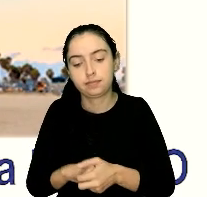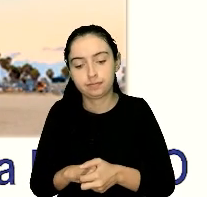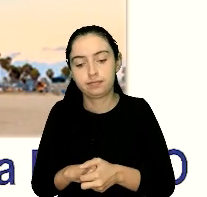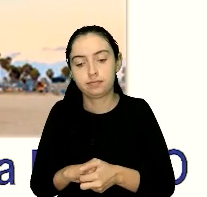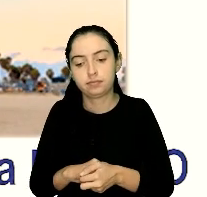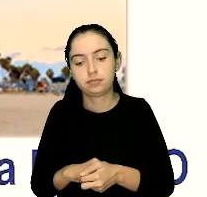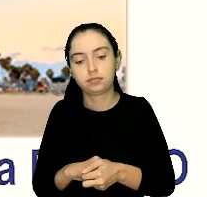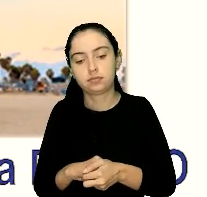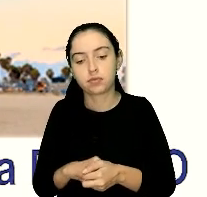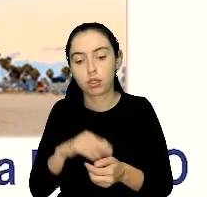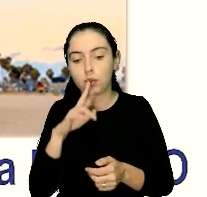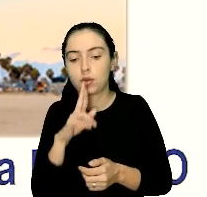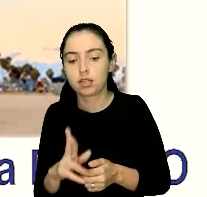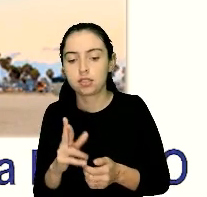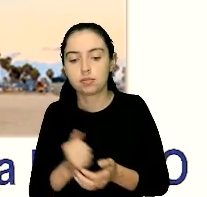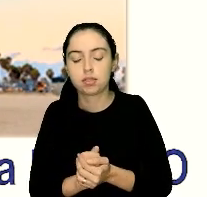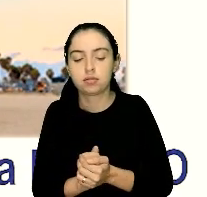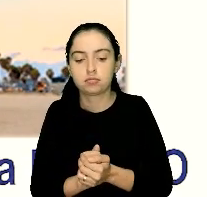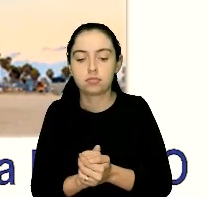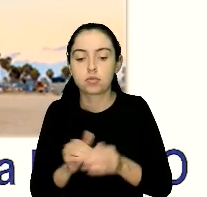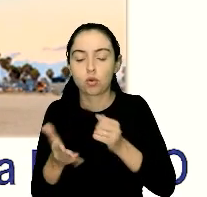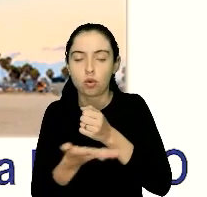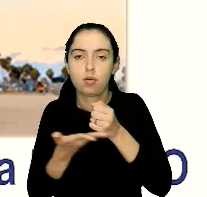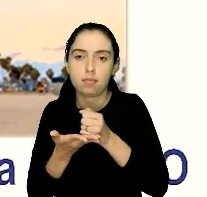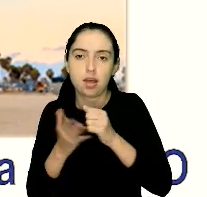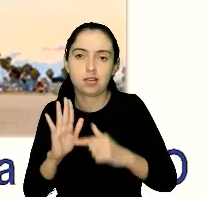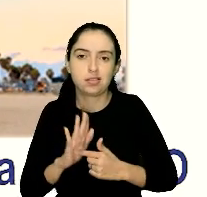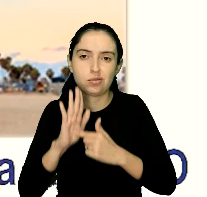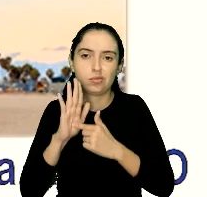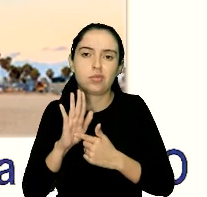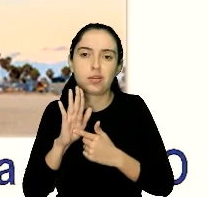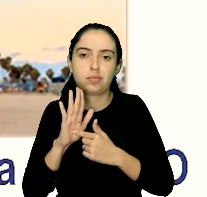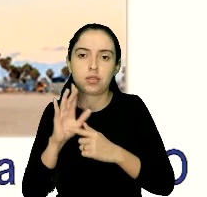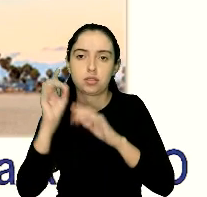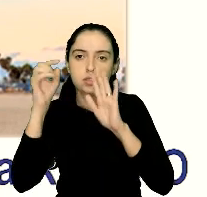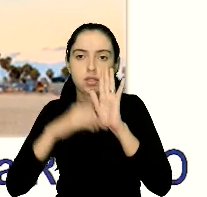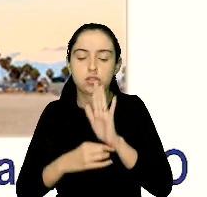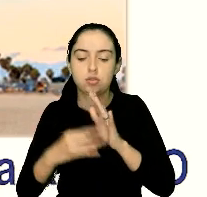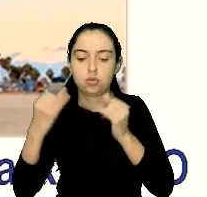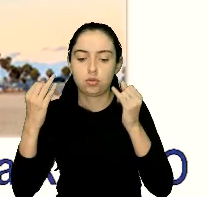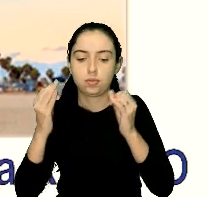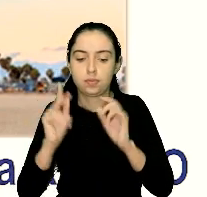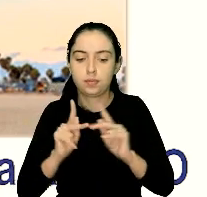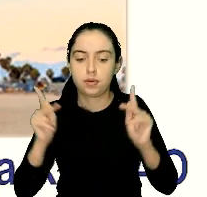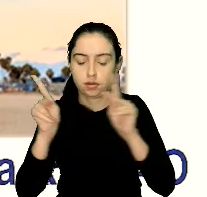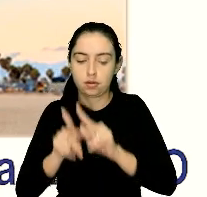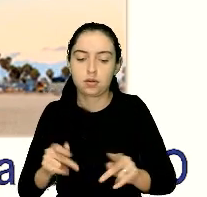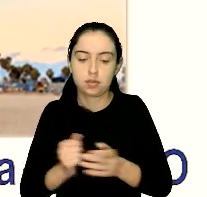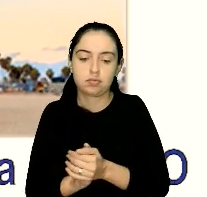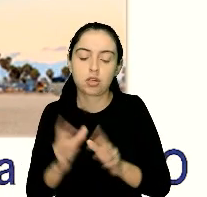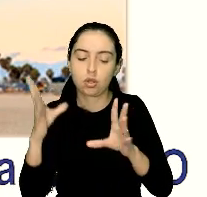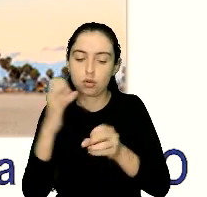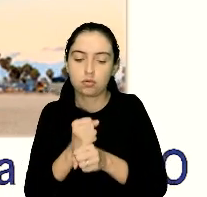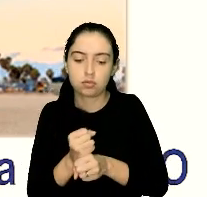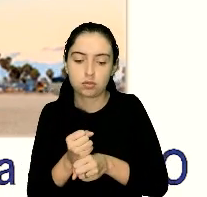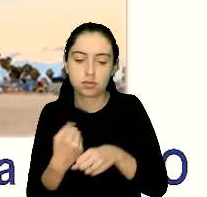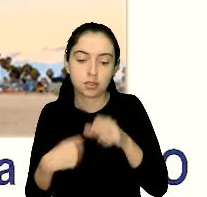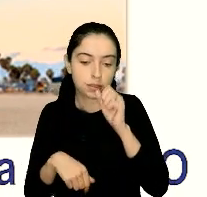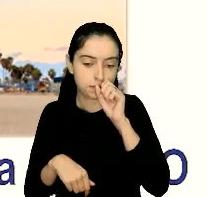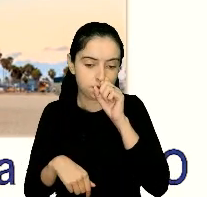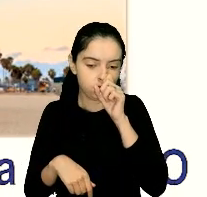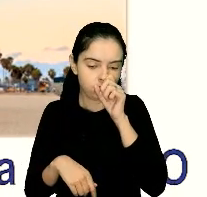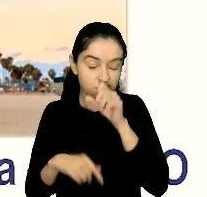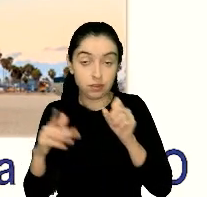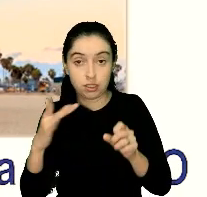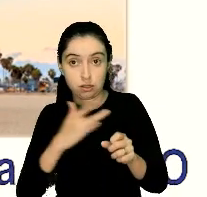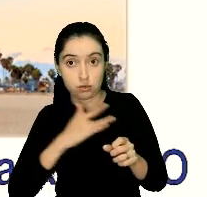e eu respondi com base do que a gente colocou no conceito do programa. Ótimo. Resumidamente, seria promoção de saúde